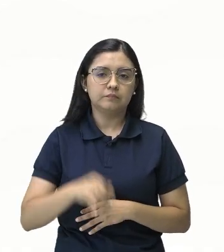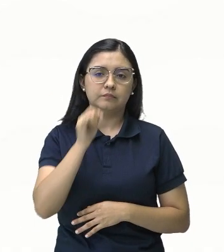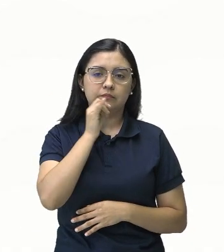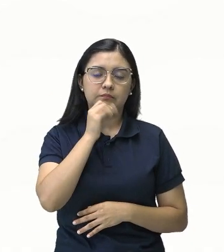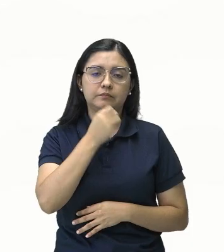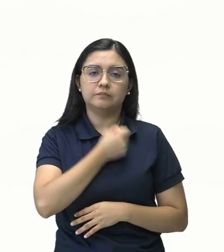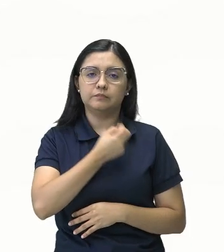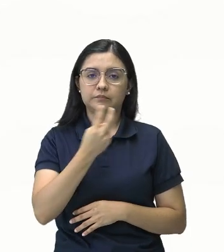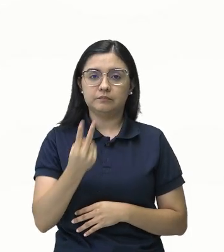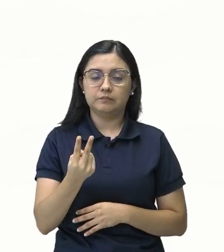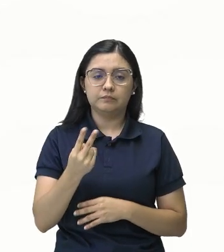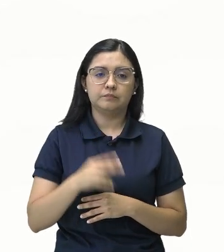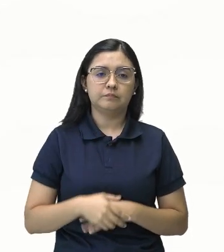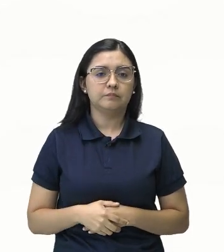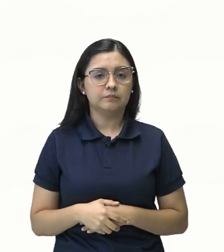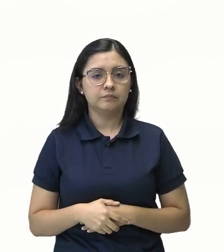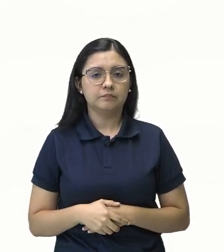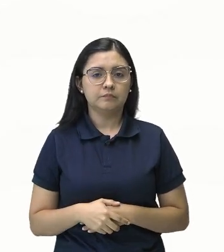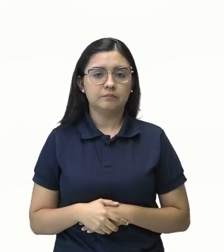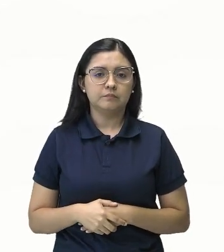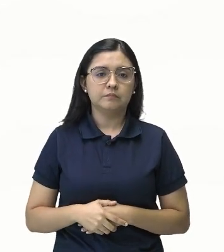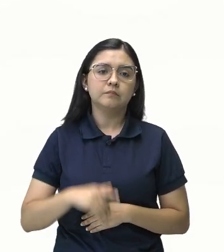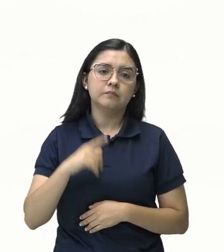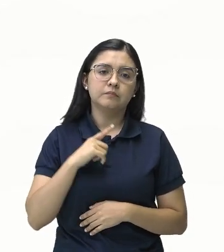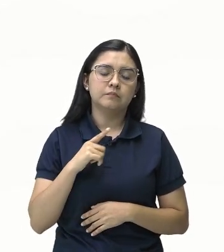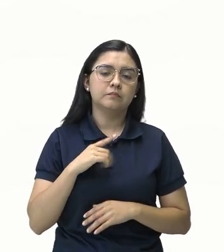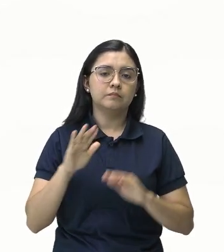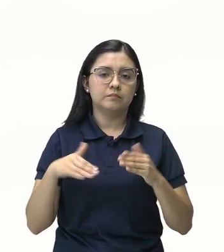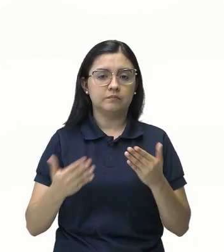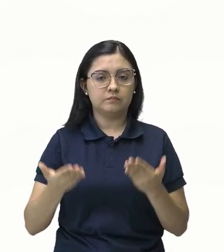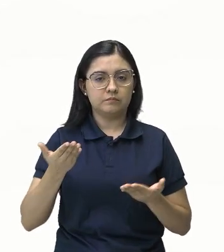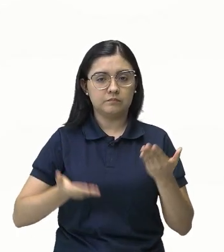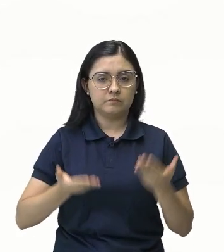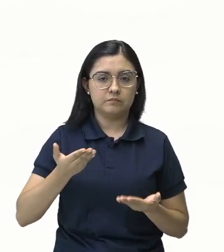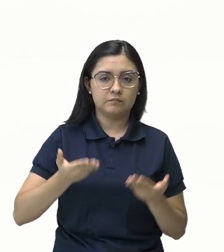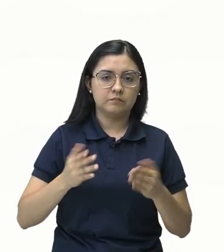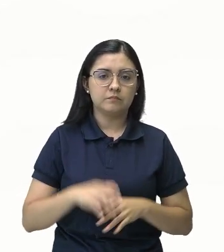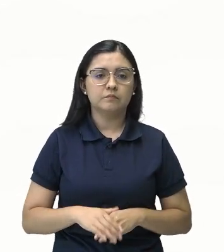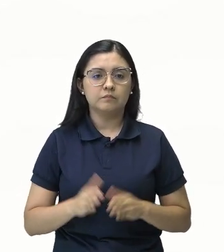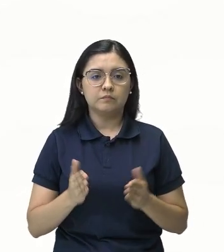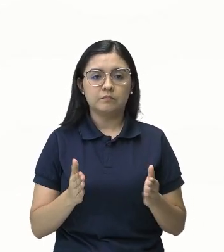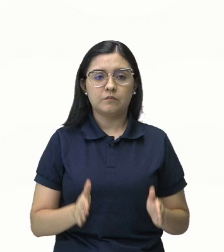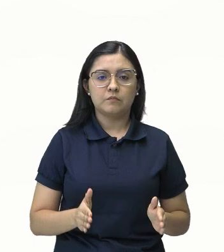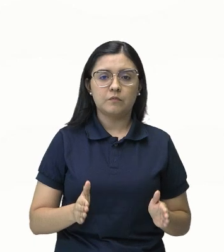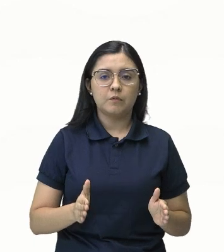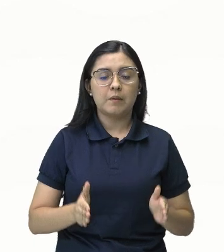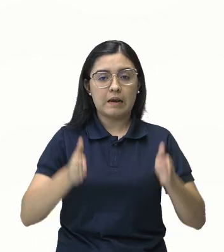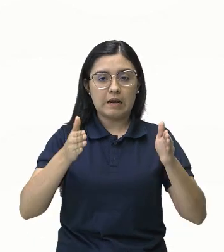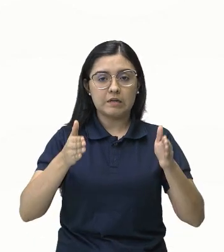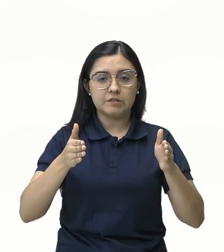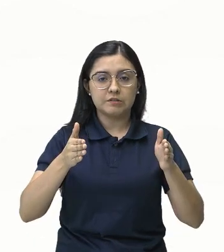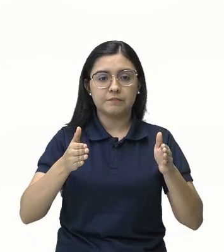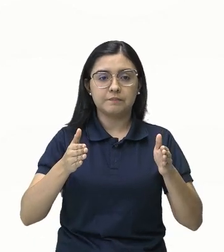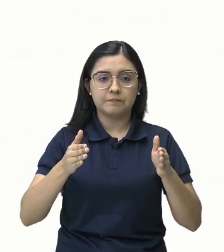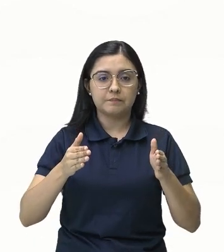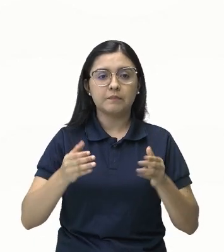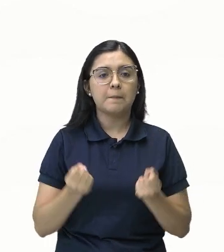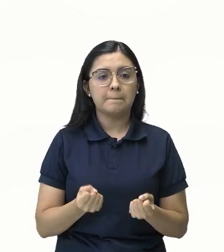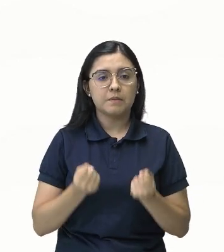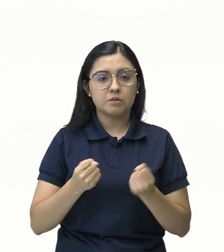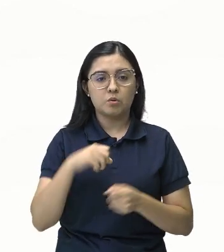2. Quando colocadas em uma balança, uma caixa A pesou